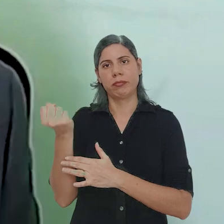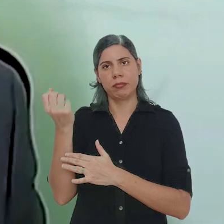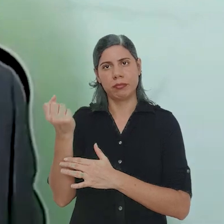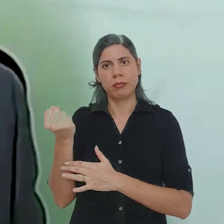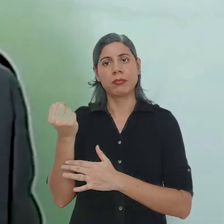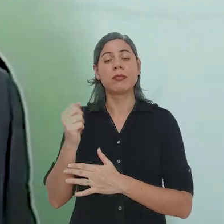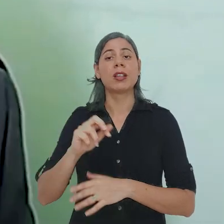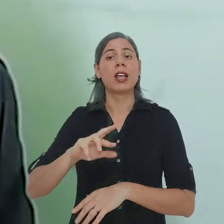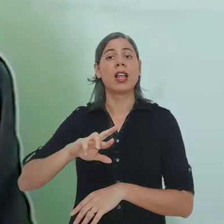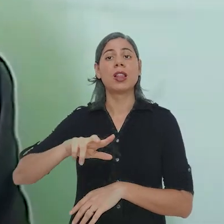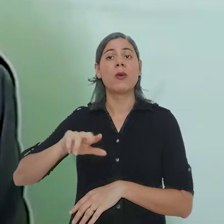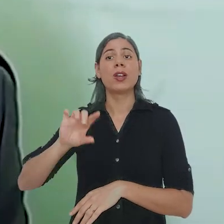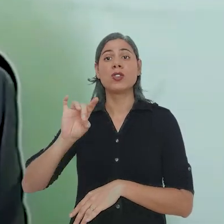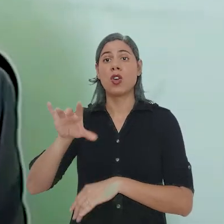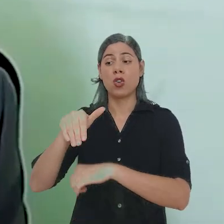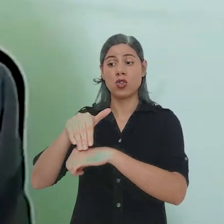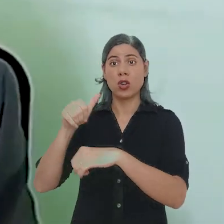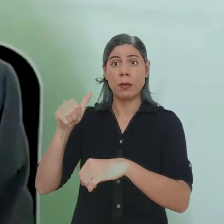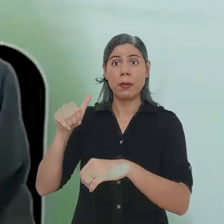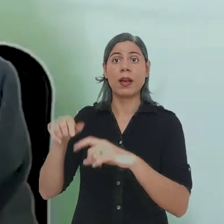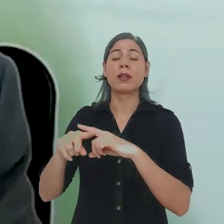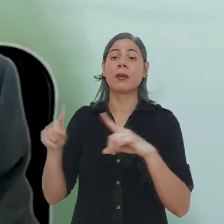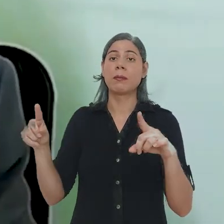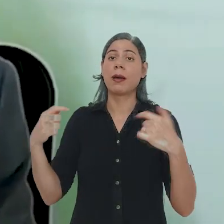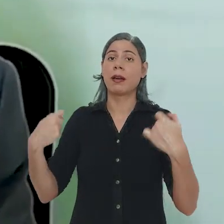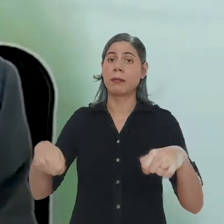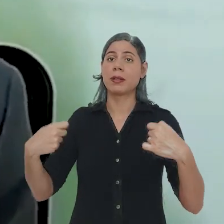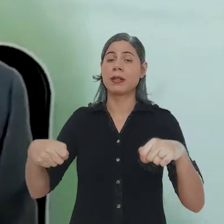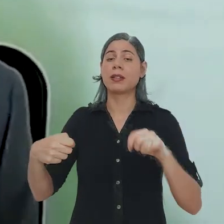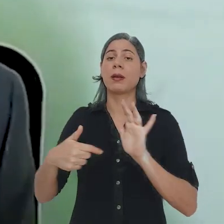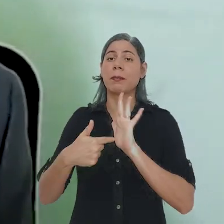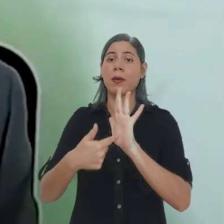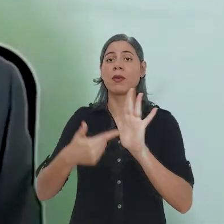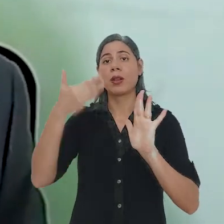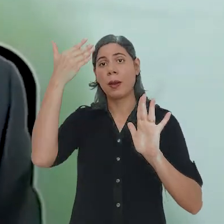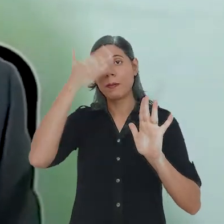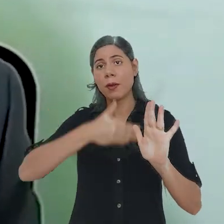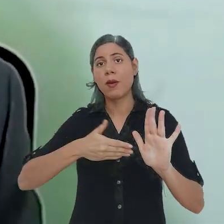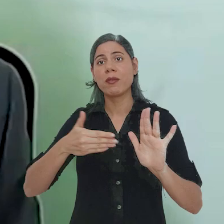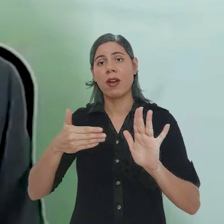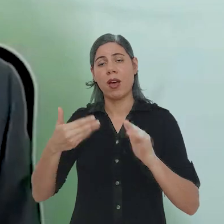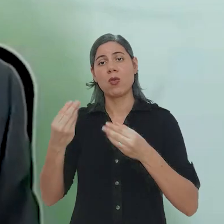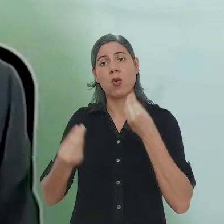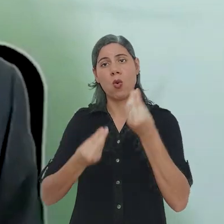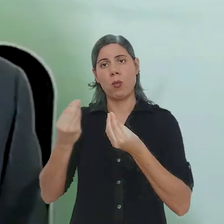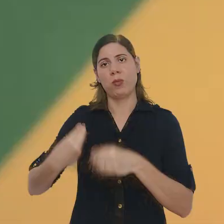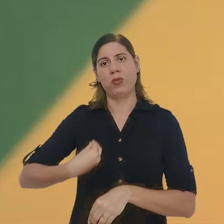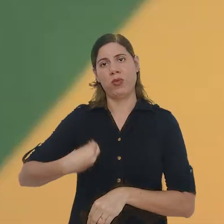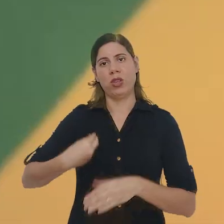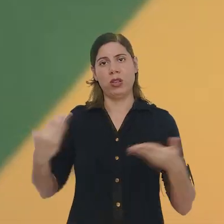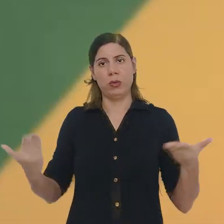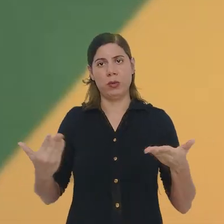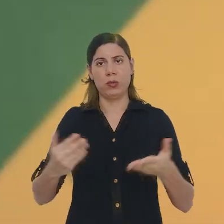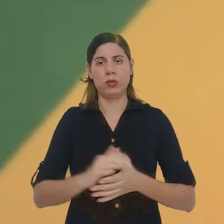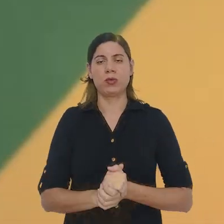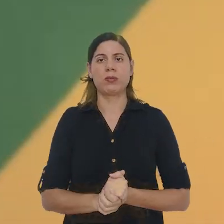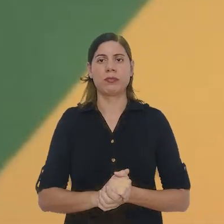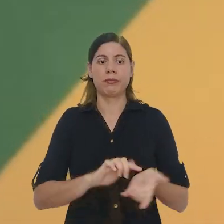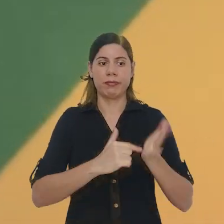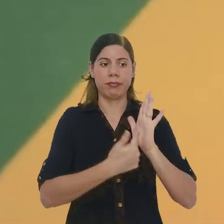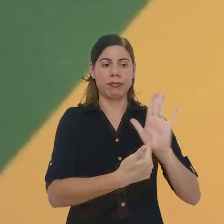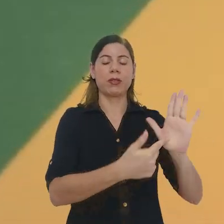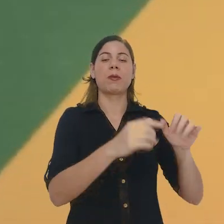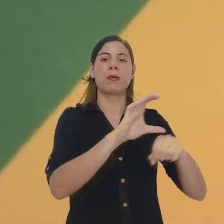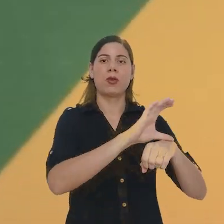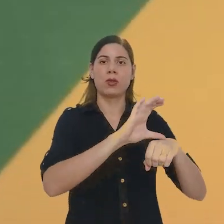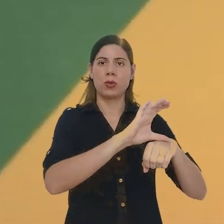benefício, e não apenas porque eles foram convocados, porque eles também têm que mostrar a carência atual da sua vida. Mesmo estando